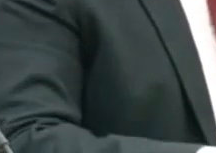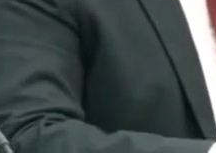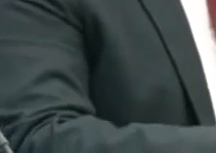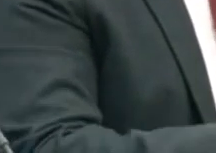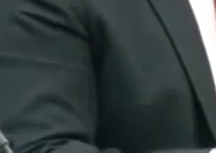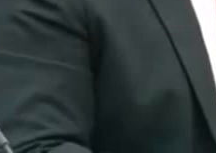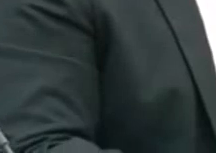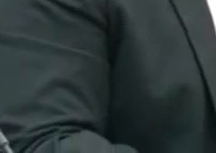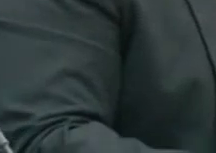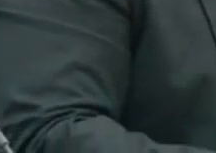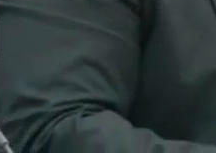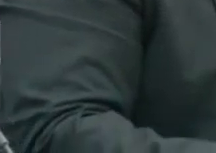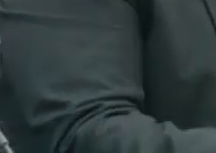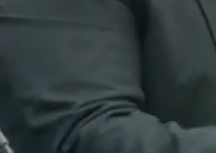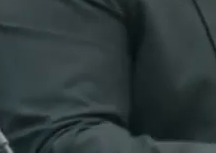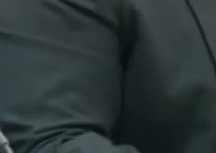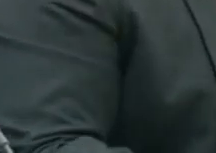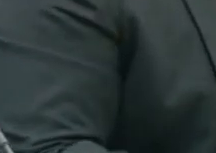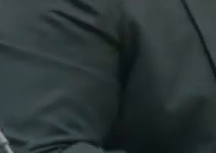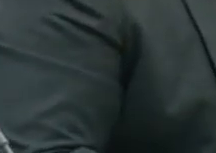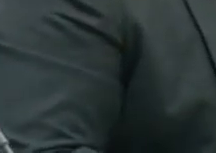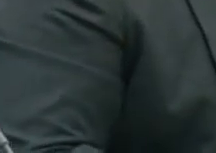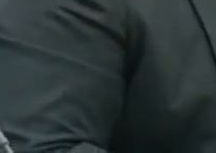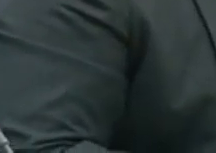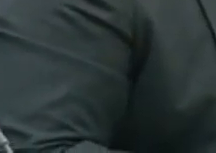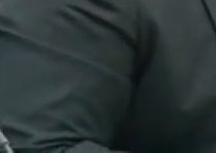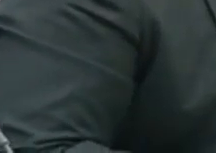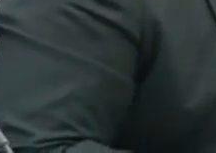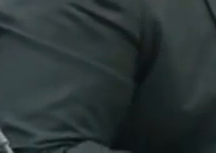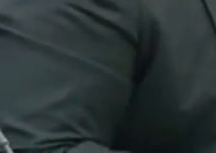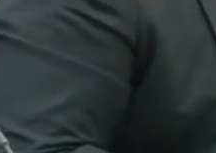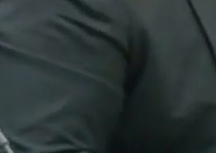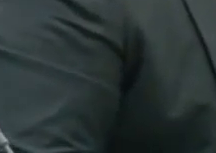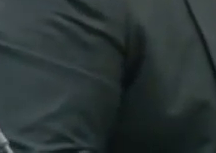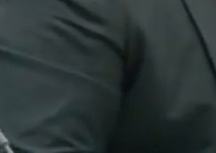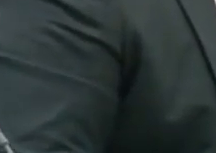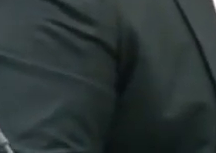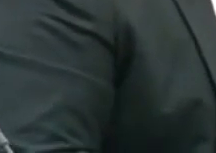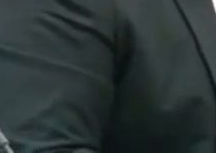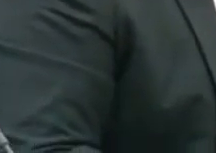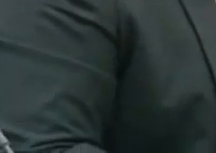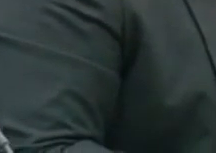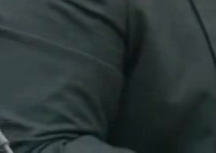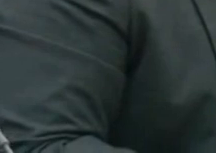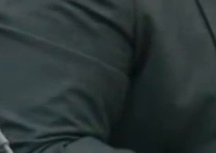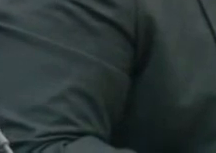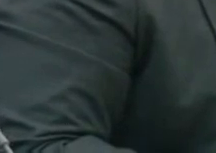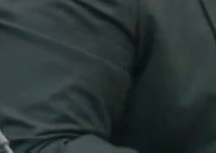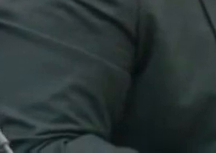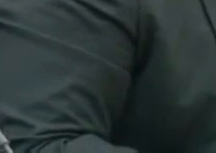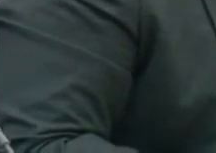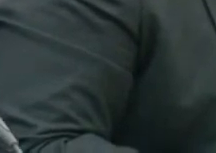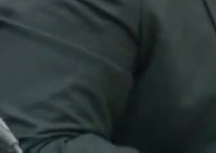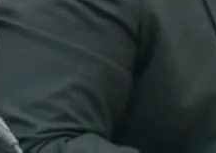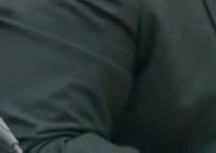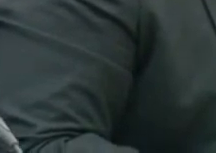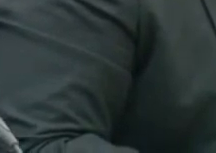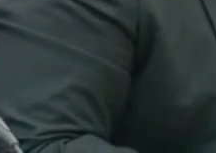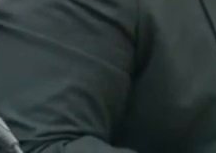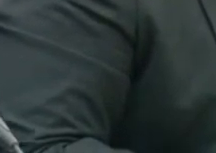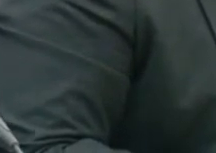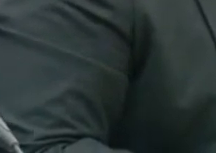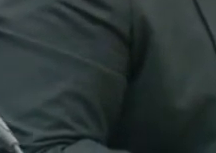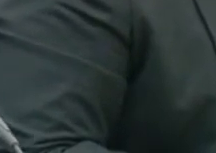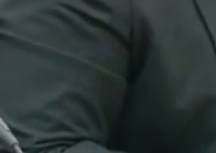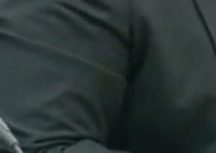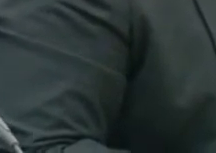e, através da Secretaria da Fazenda, com o objetivo de aderir à Bolsa Eletrônica de